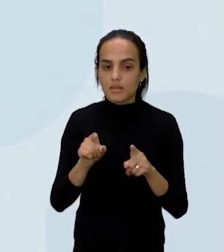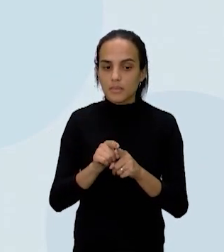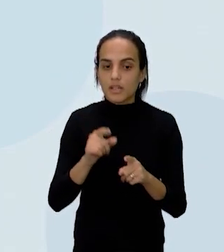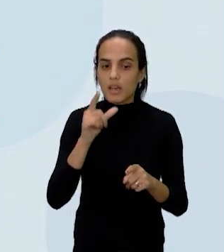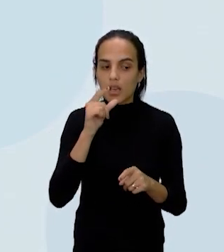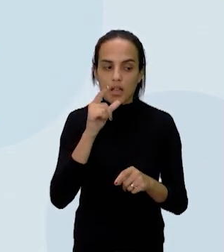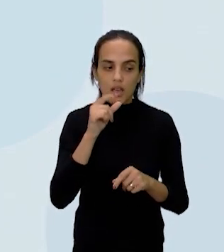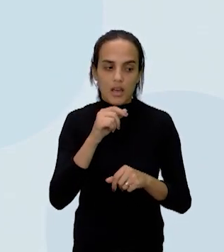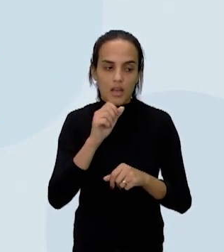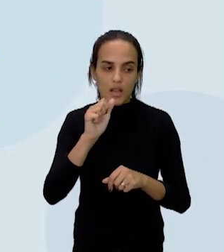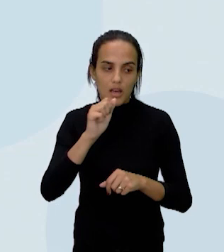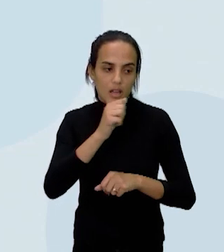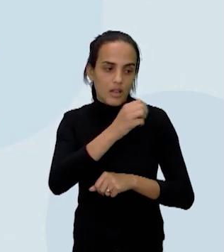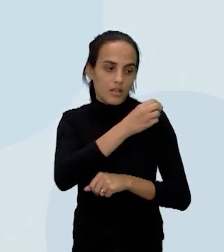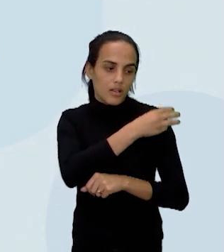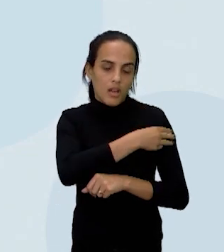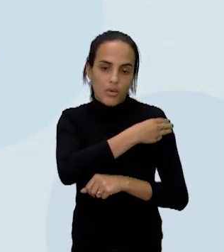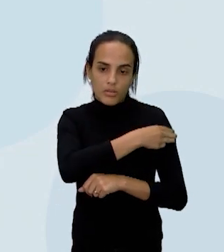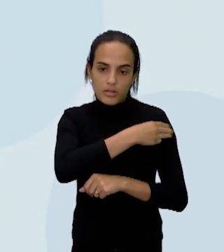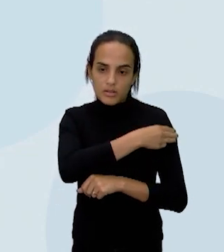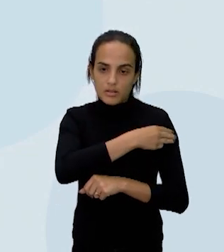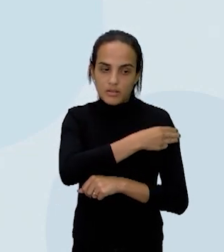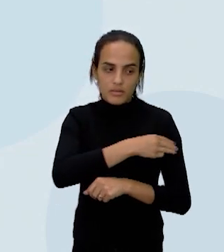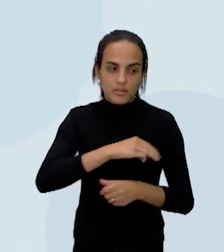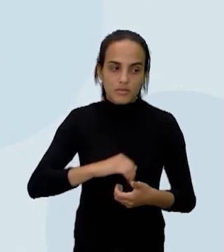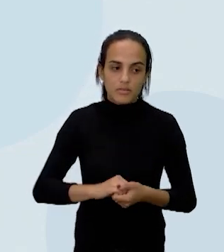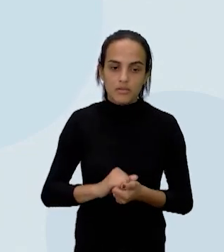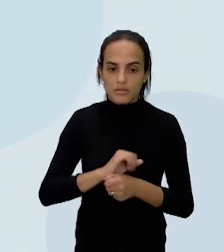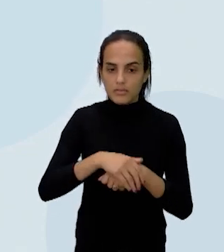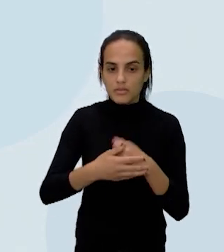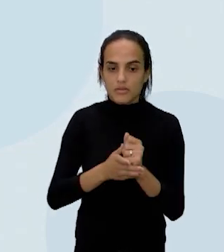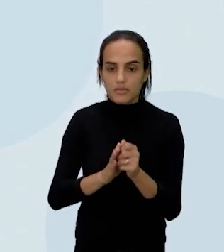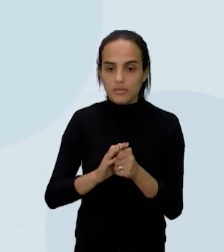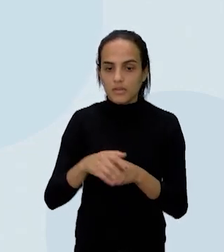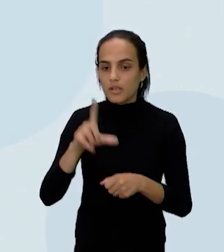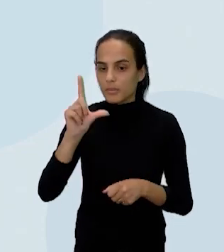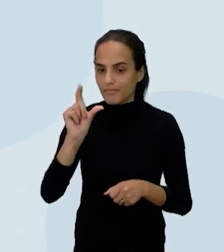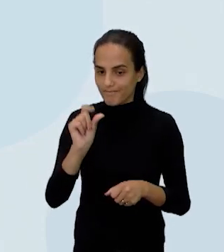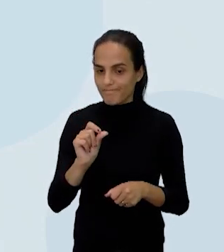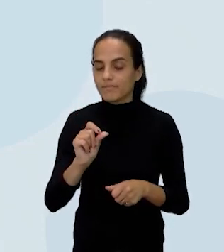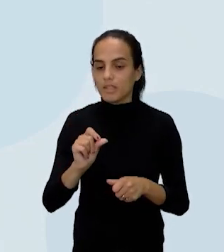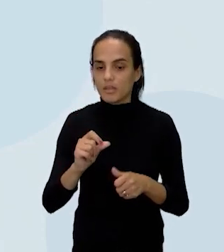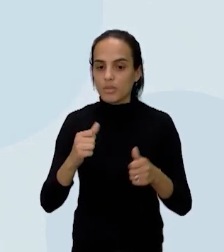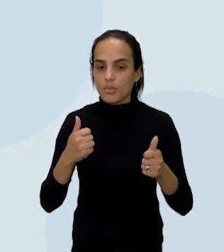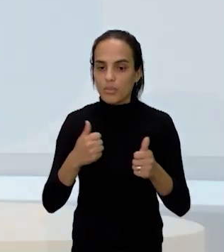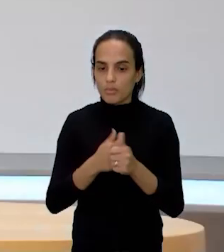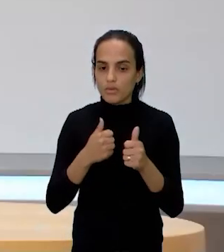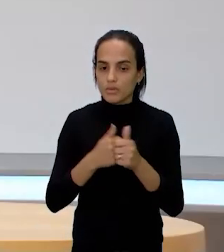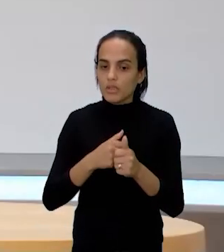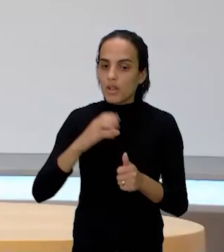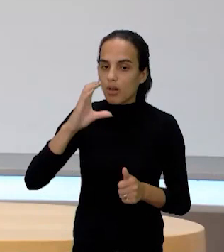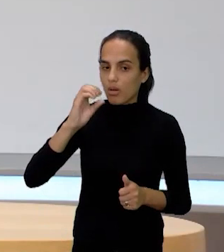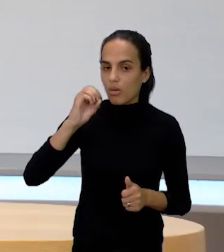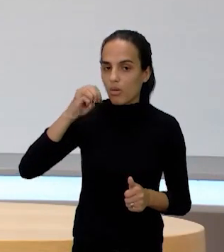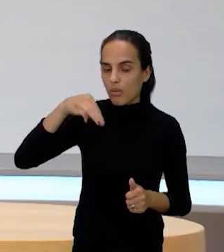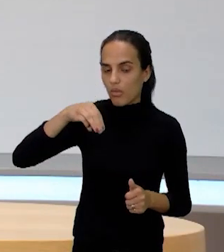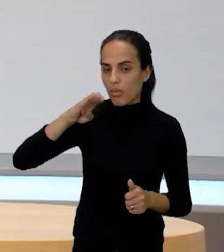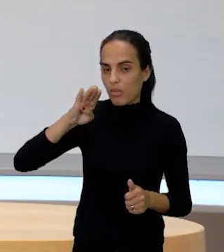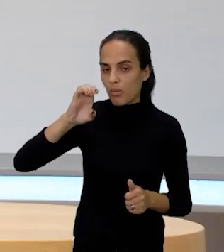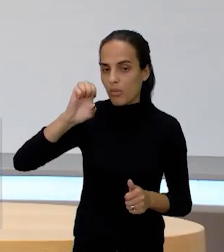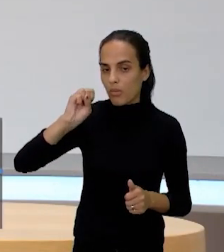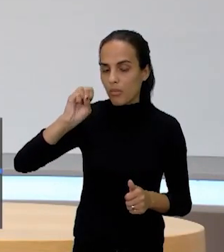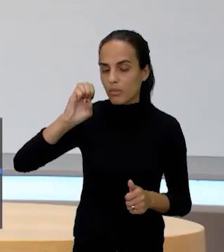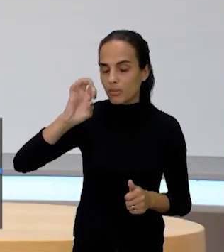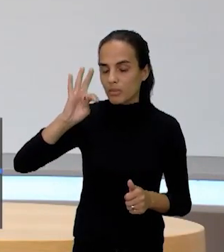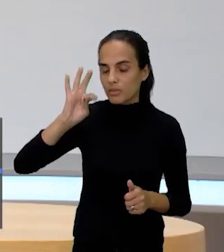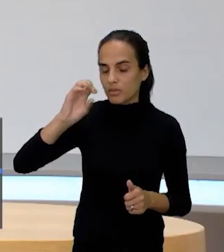combustão. Aqui tem uma particularidade que, por que a gente usa o álcool em gel e não o álcool líquido? Porque o